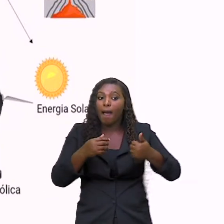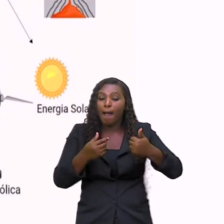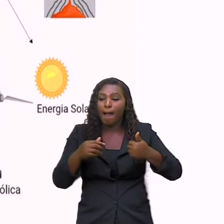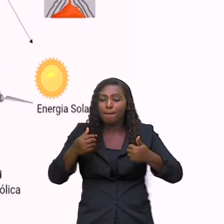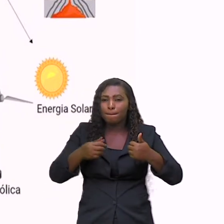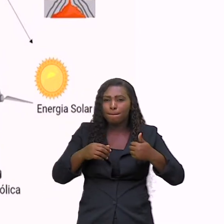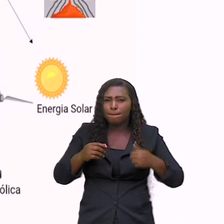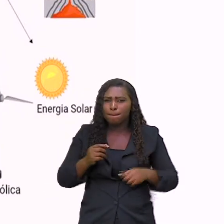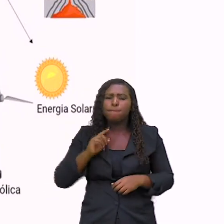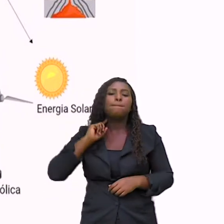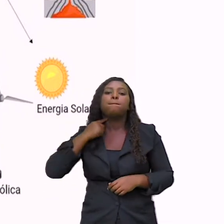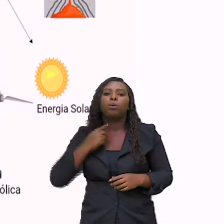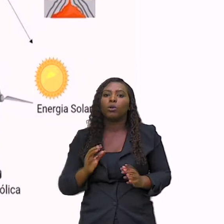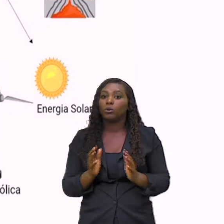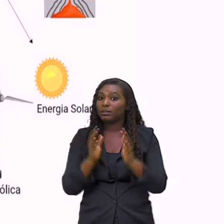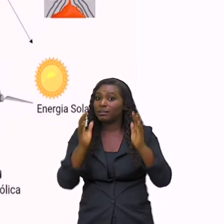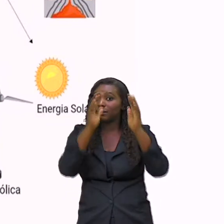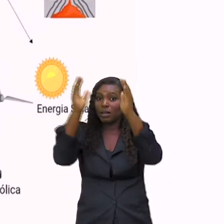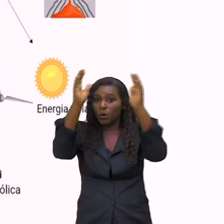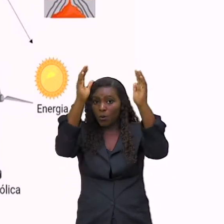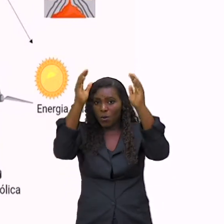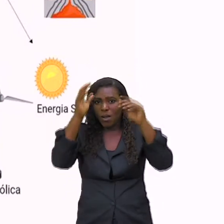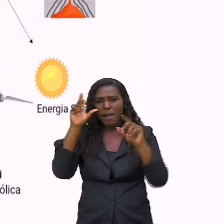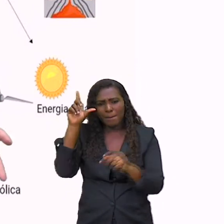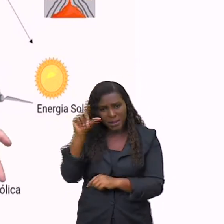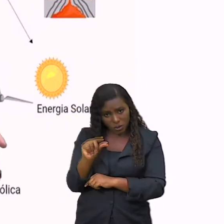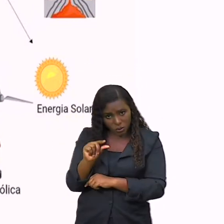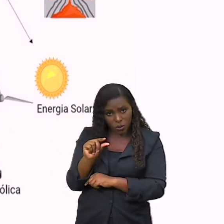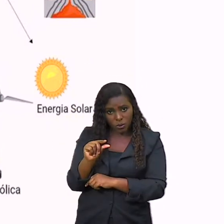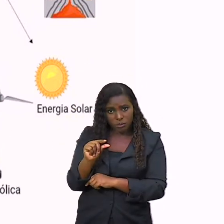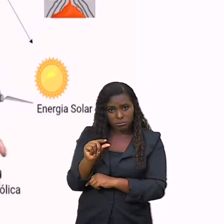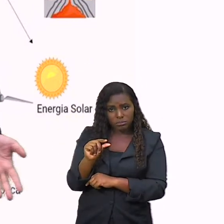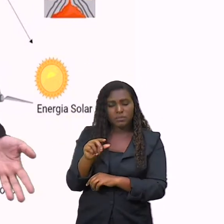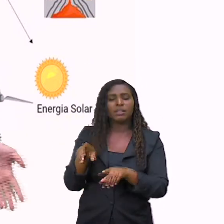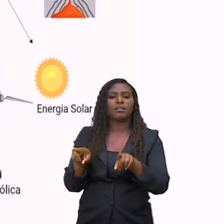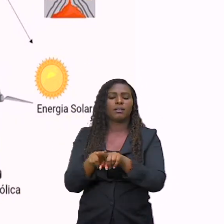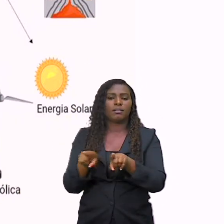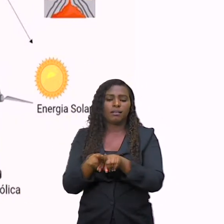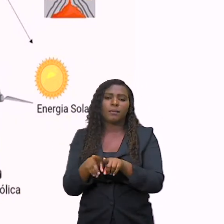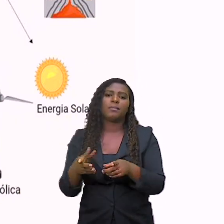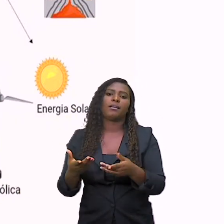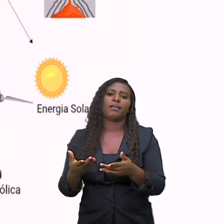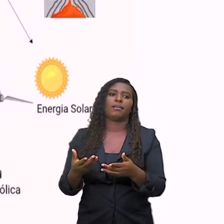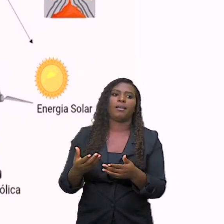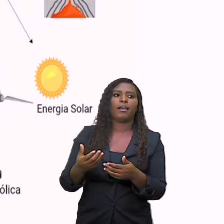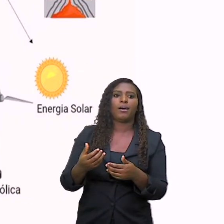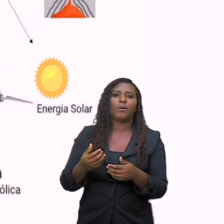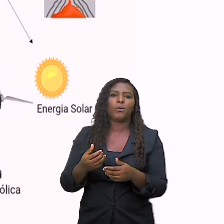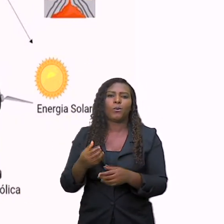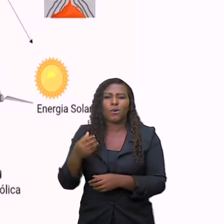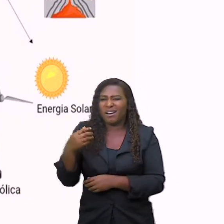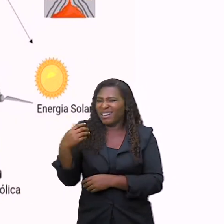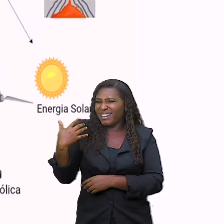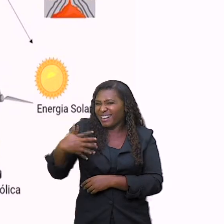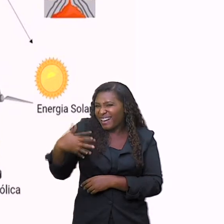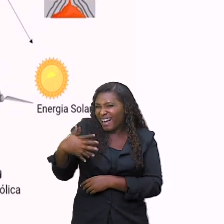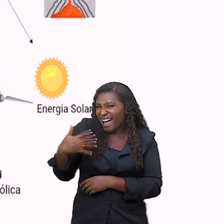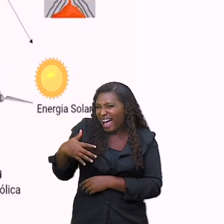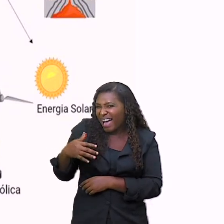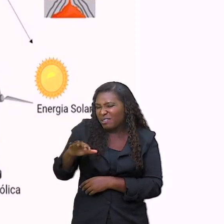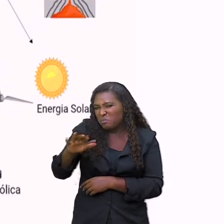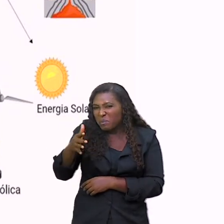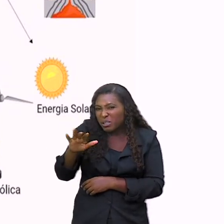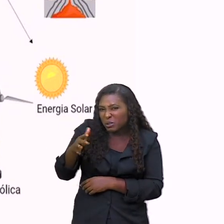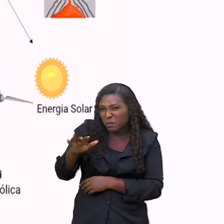carvão. Seu custo varia bastante e o gás natural é derivado do petróleo. Já